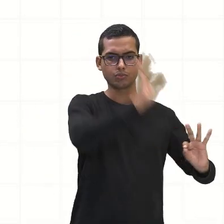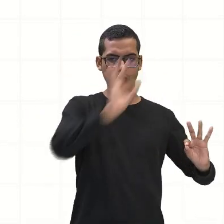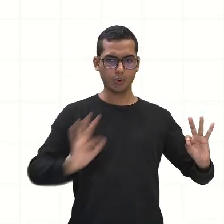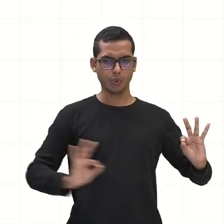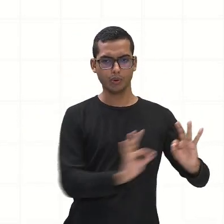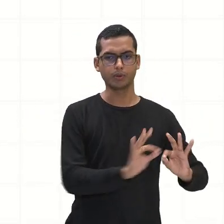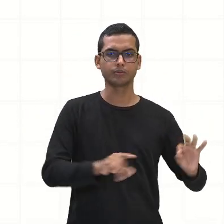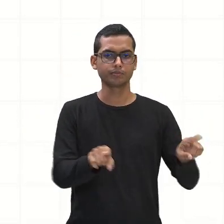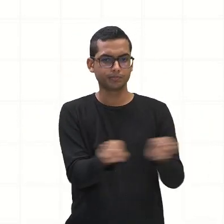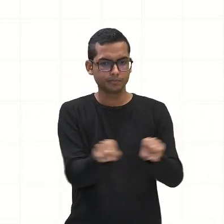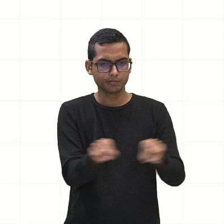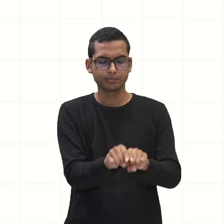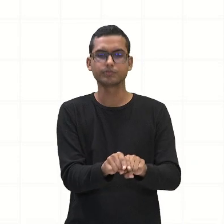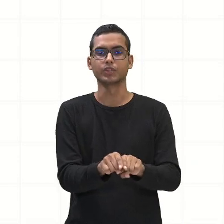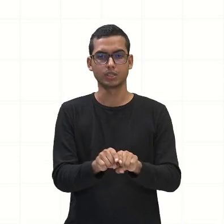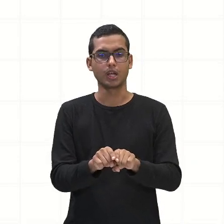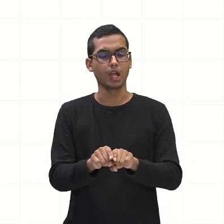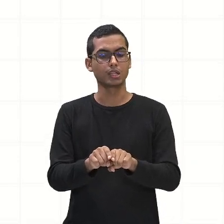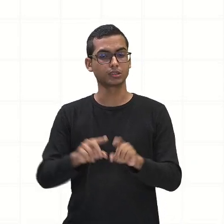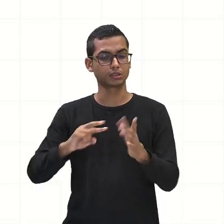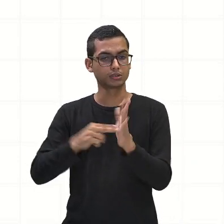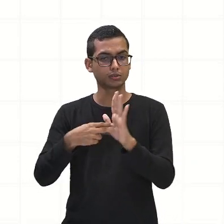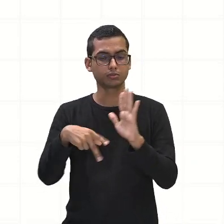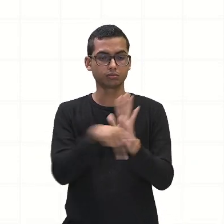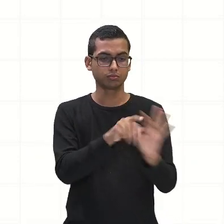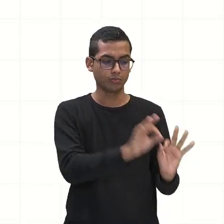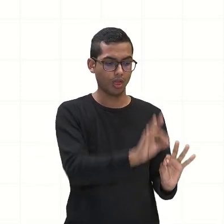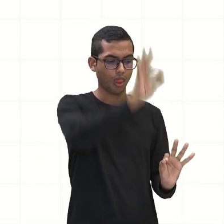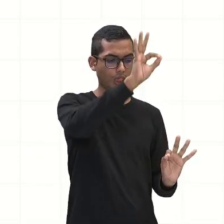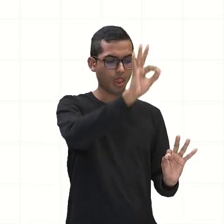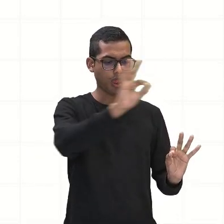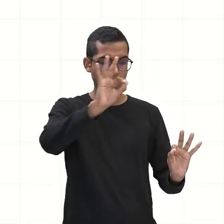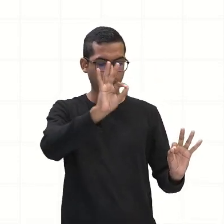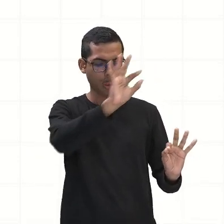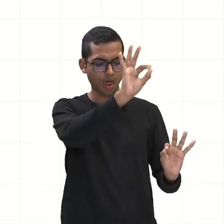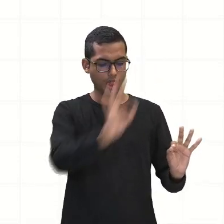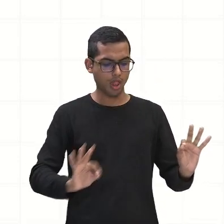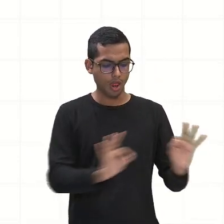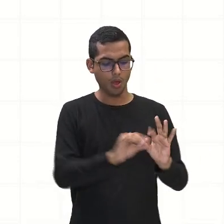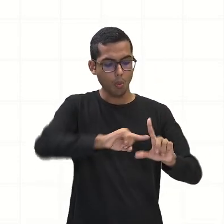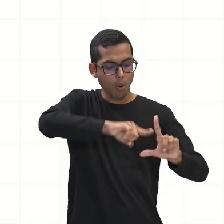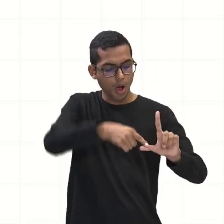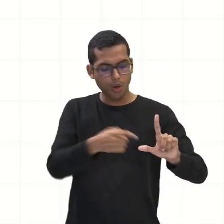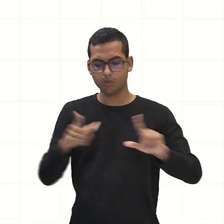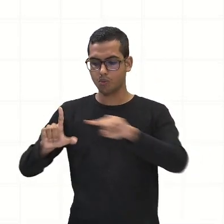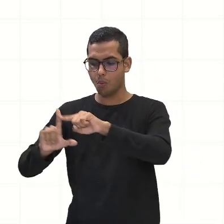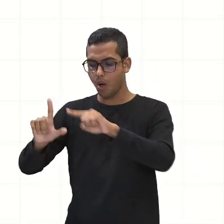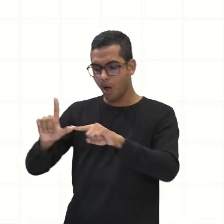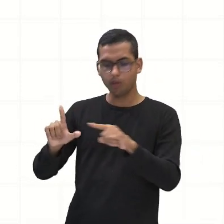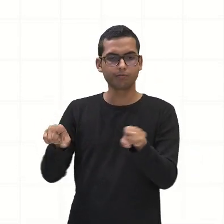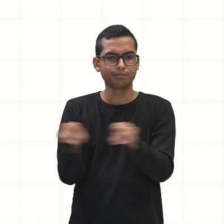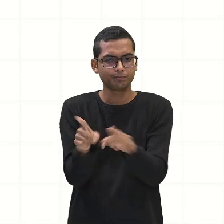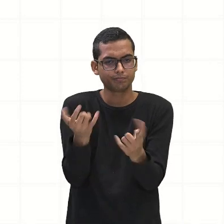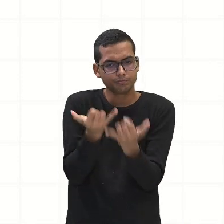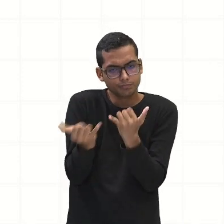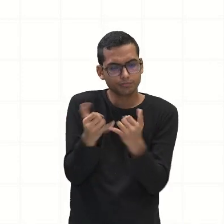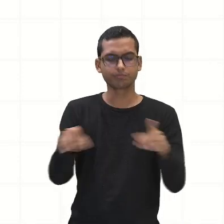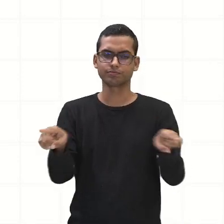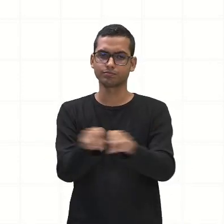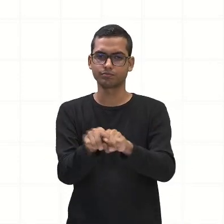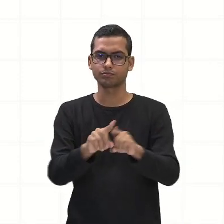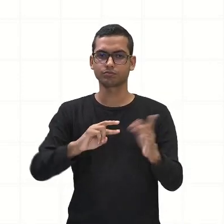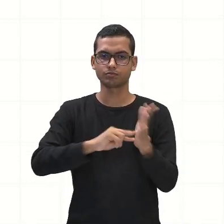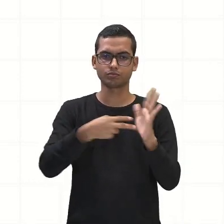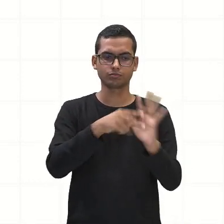certo? Então, observe que o tamanho da sombra, 3 metros, a do poste, tem que ser igual ao